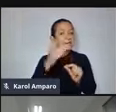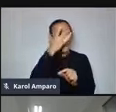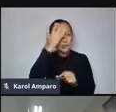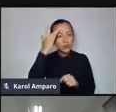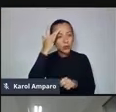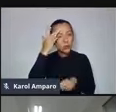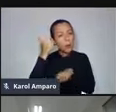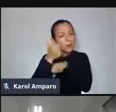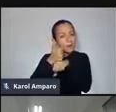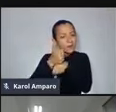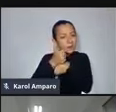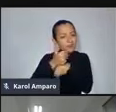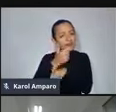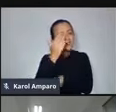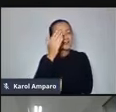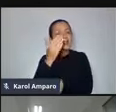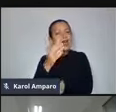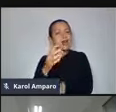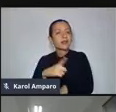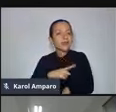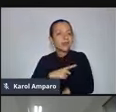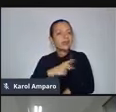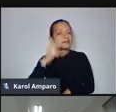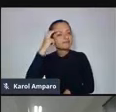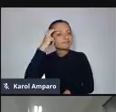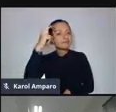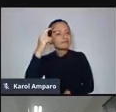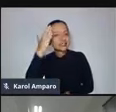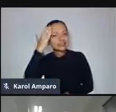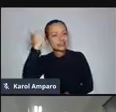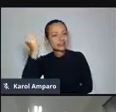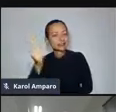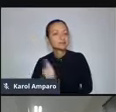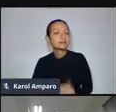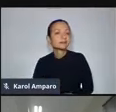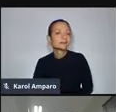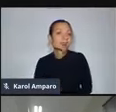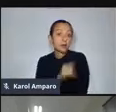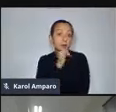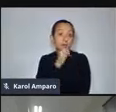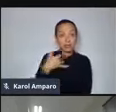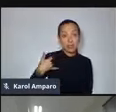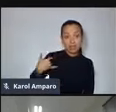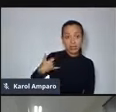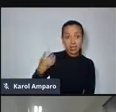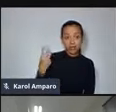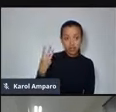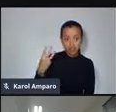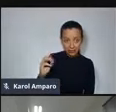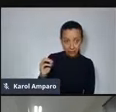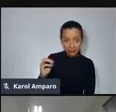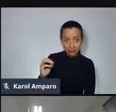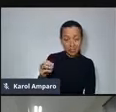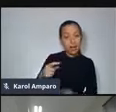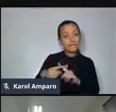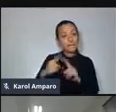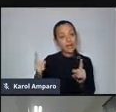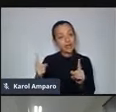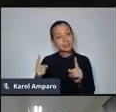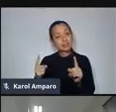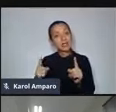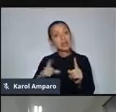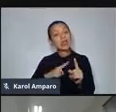mais. Opa! Ela tem 30 anos de idade, tem mais habilidade que